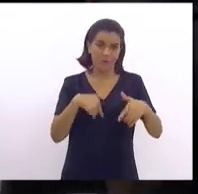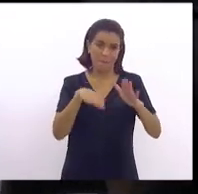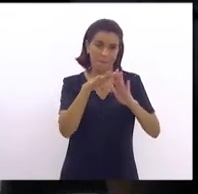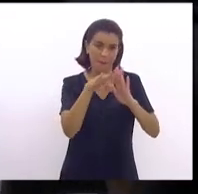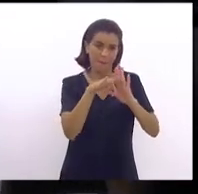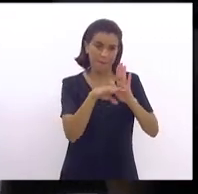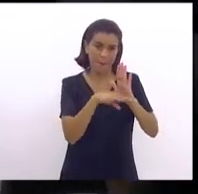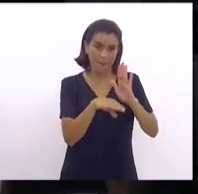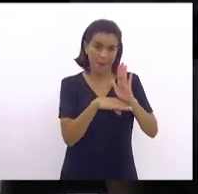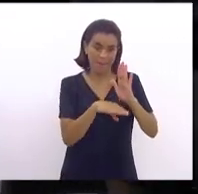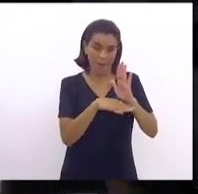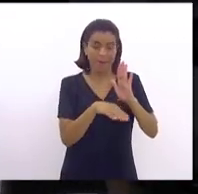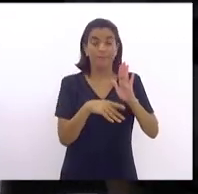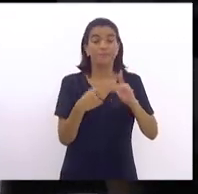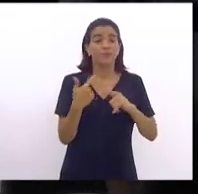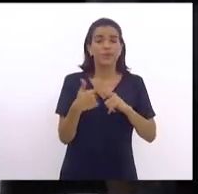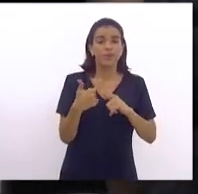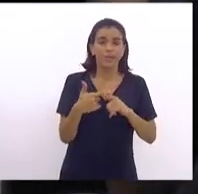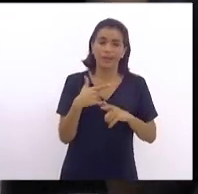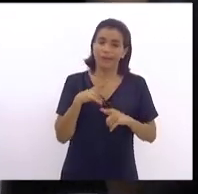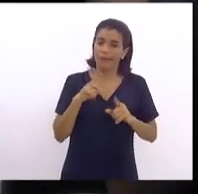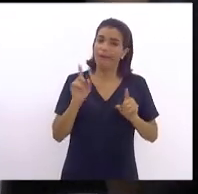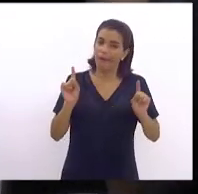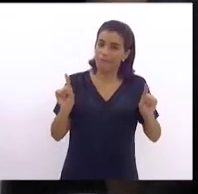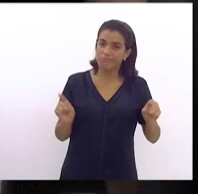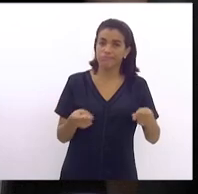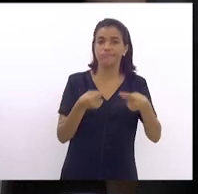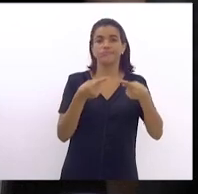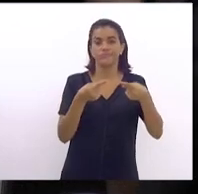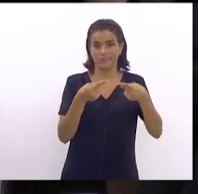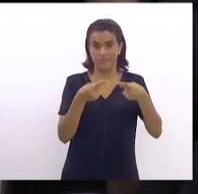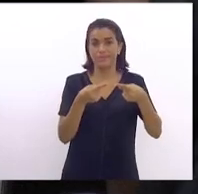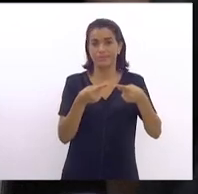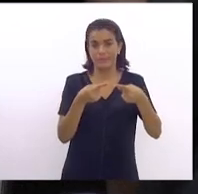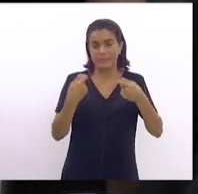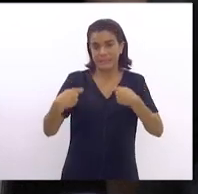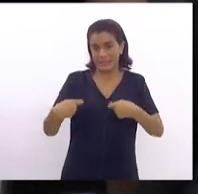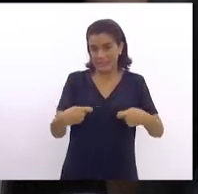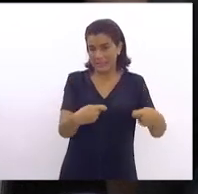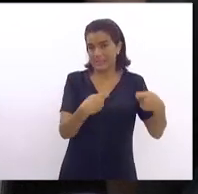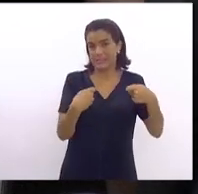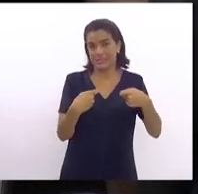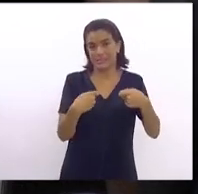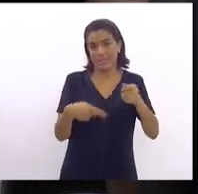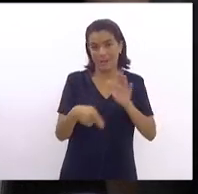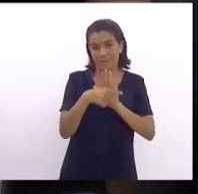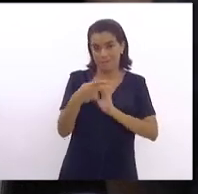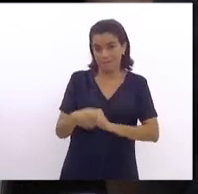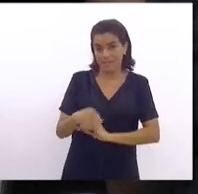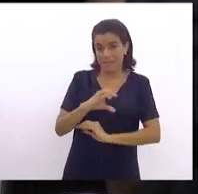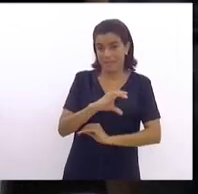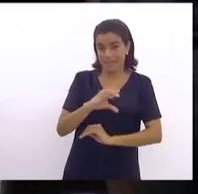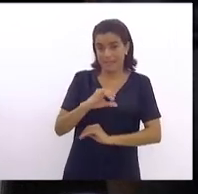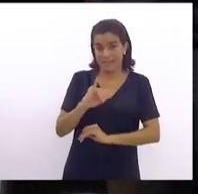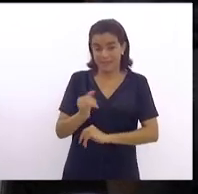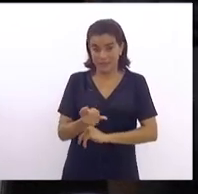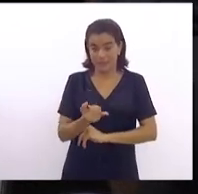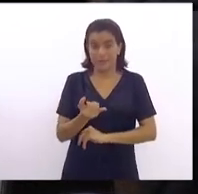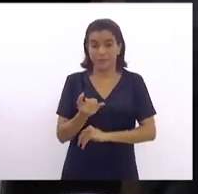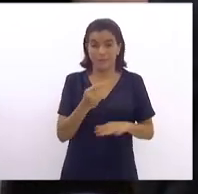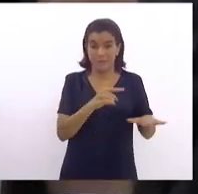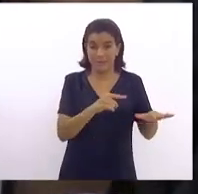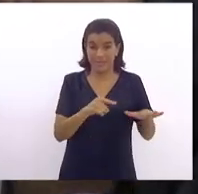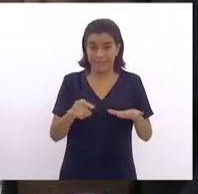ordem, porque, sem sombra de dúvidas, era um enfrentamento, né, necessário para a CCJ. Na sessão da